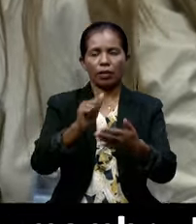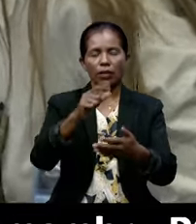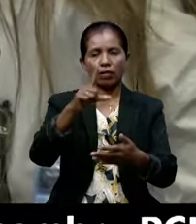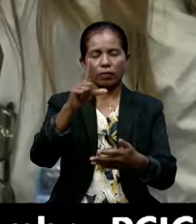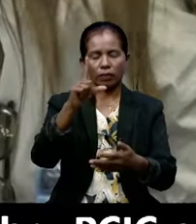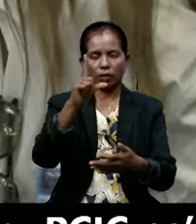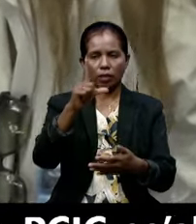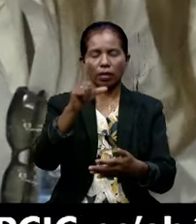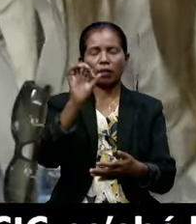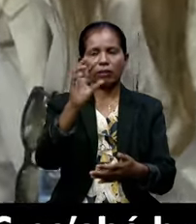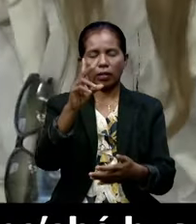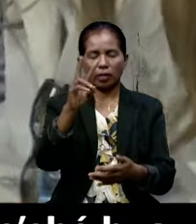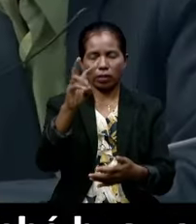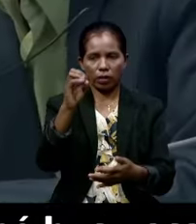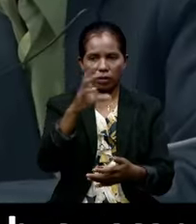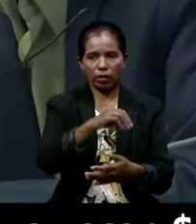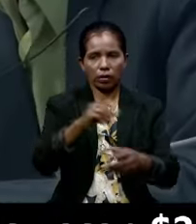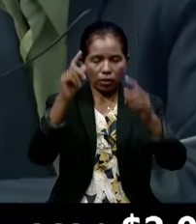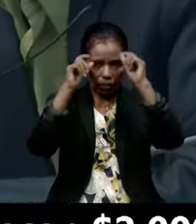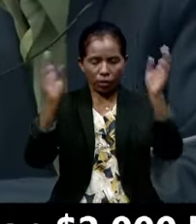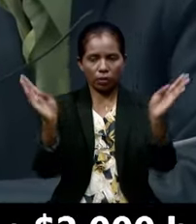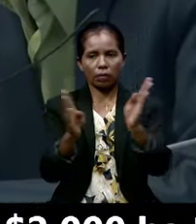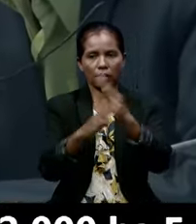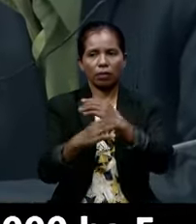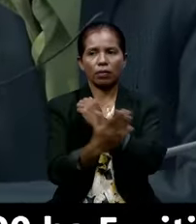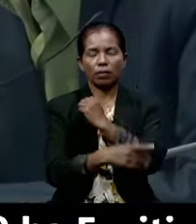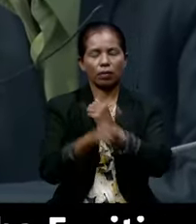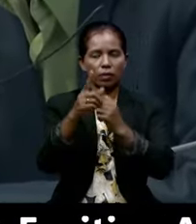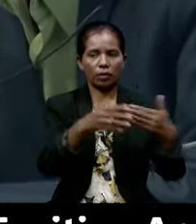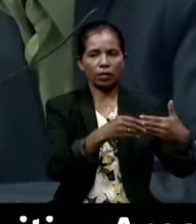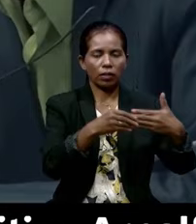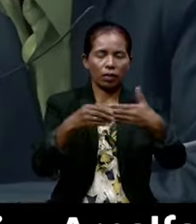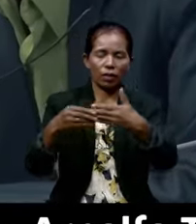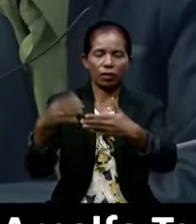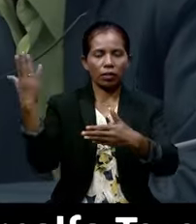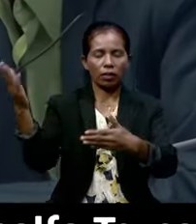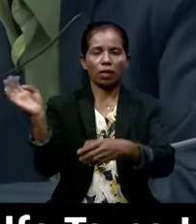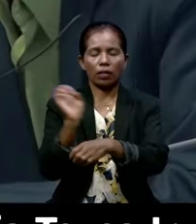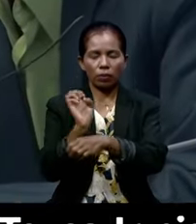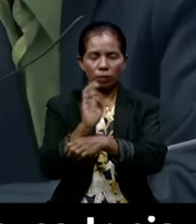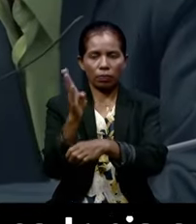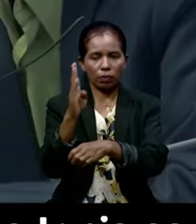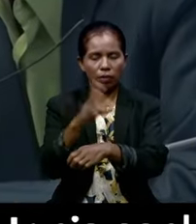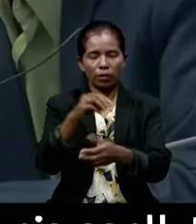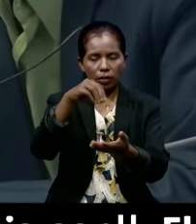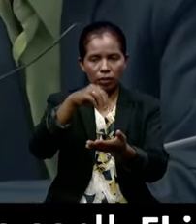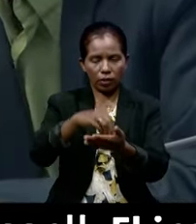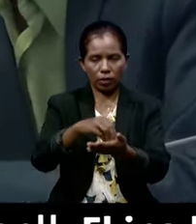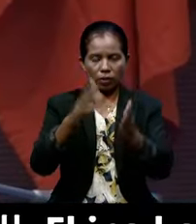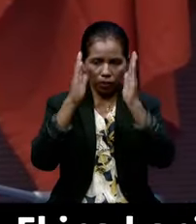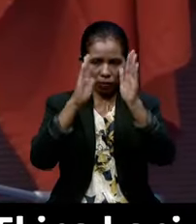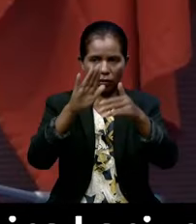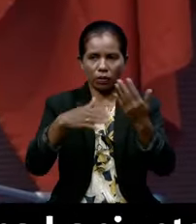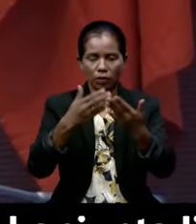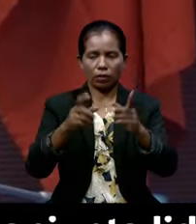Sardinha, Ateten, Timor-Leste e a condição a tu sai nação ida nebe lidera e a economia azul, mas precisa criar estratégia ida no entidade